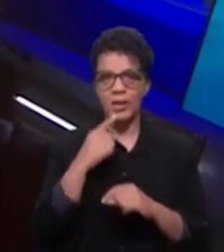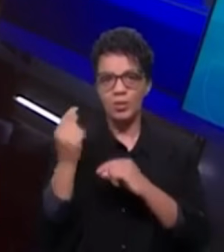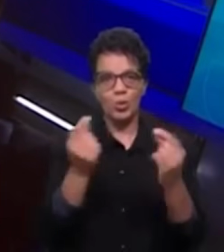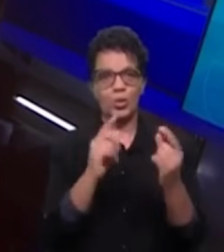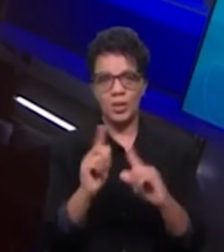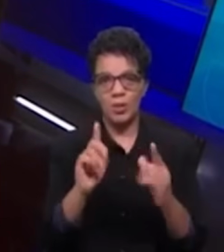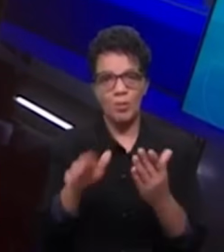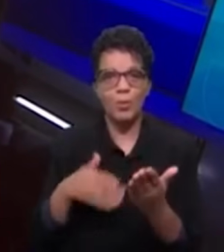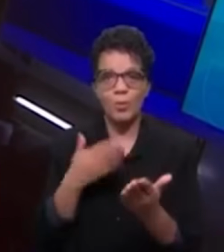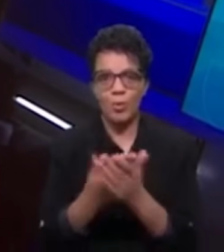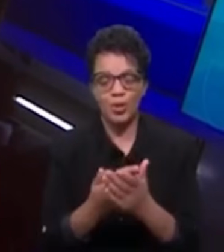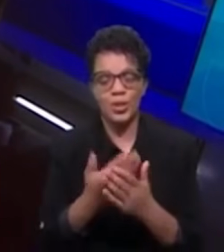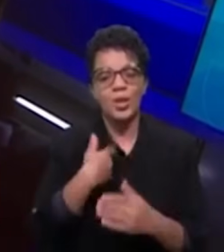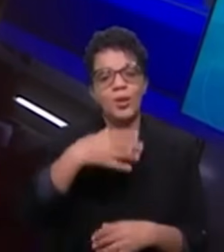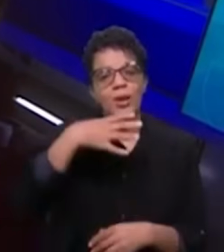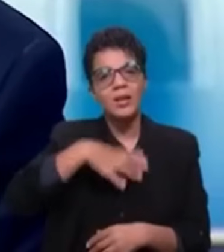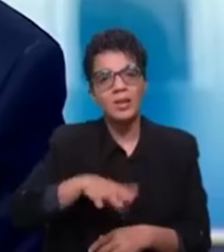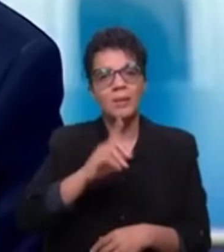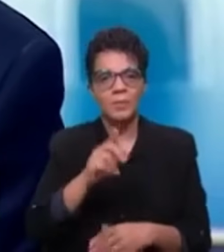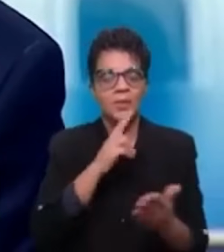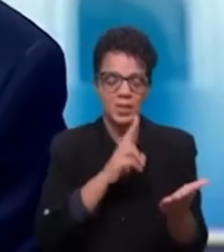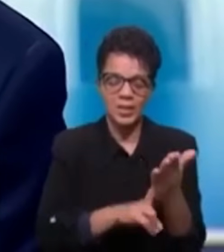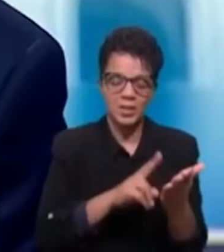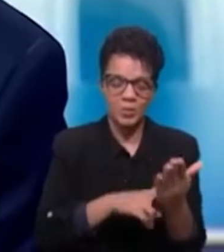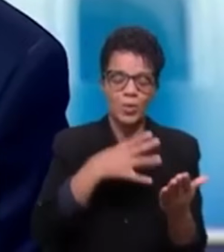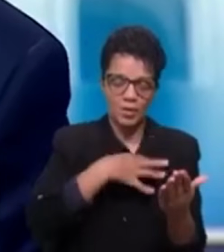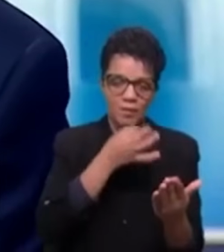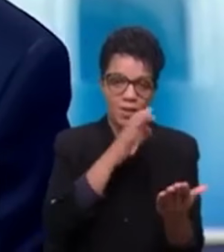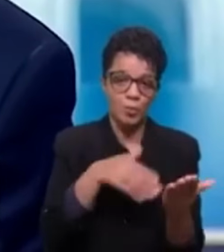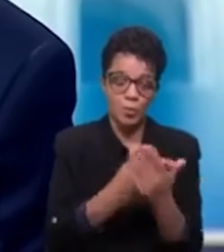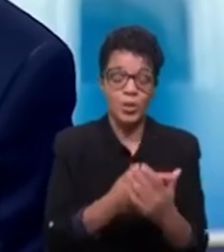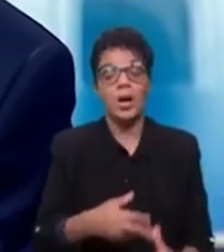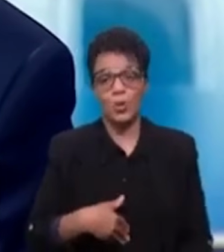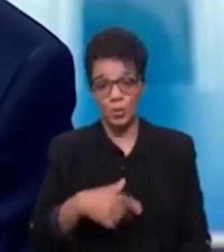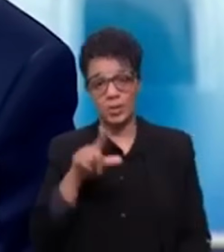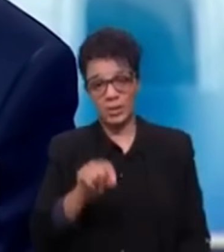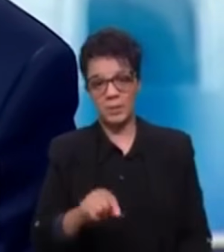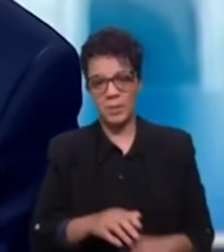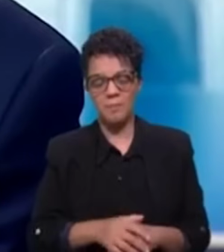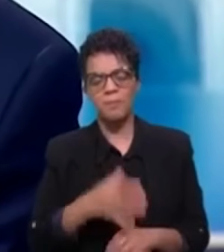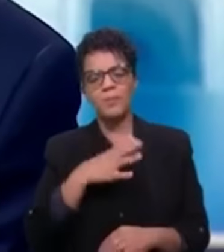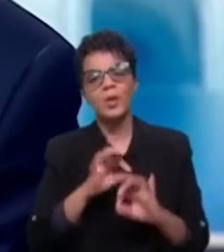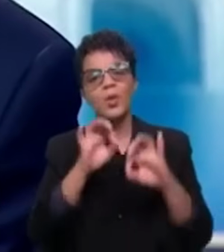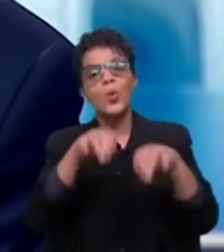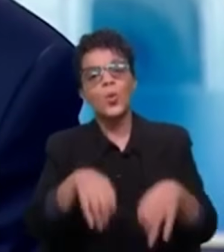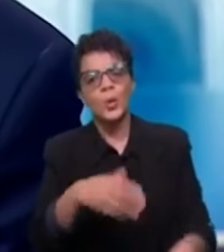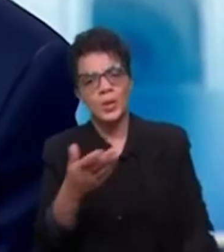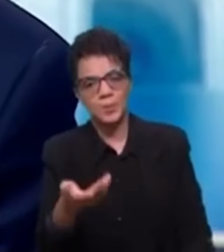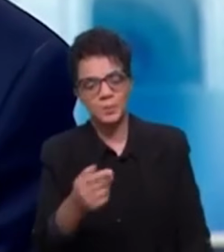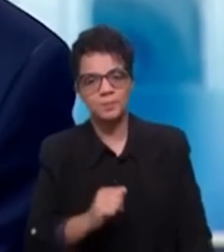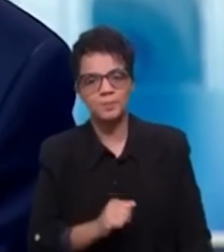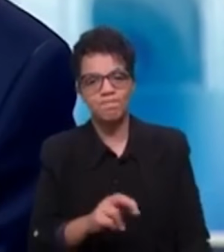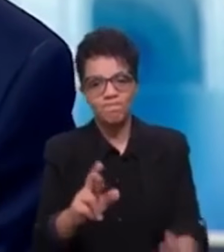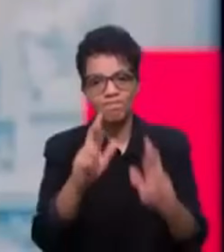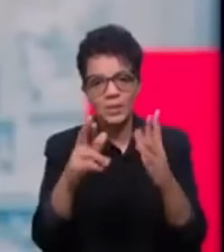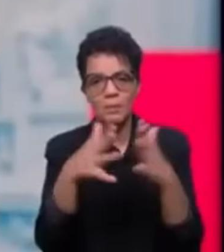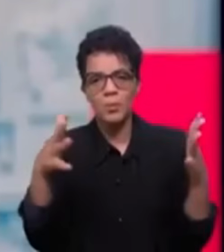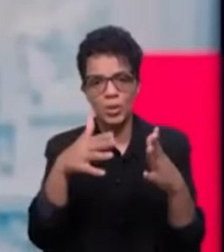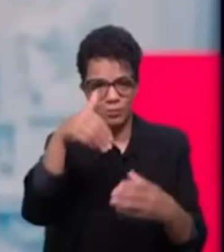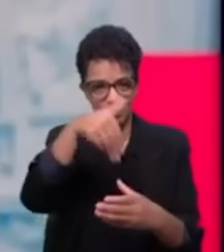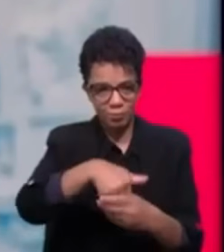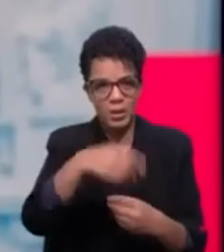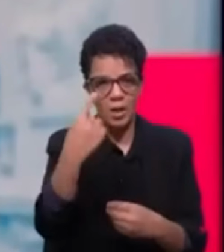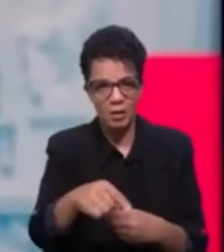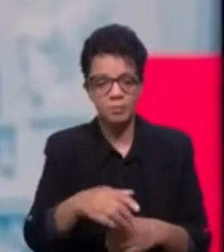outras propost S quer quer propost muito bem eu também queria só concluir está com esperança de ter maioria absoluta está